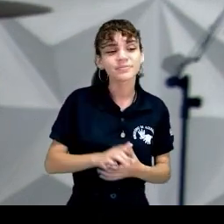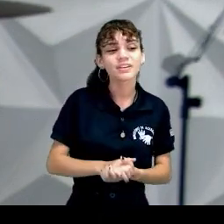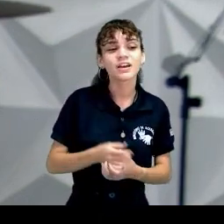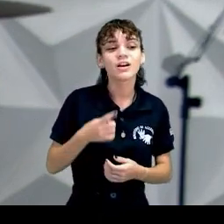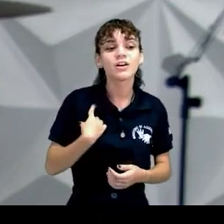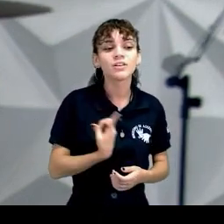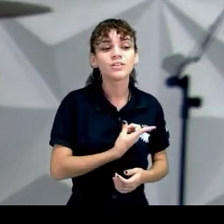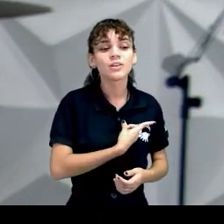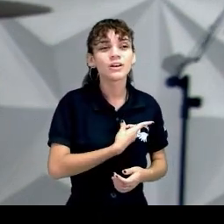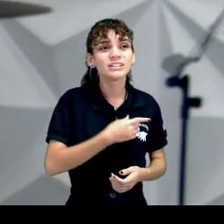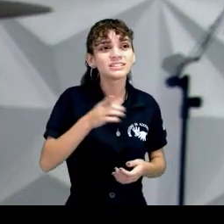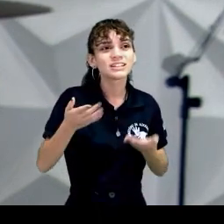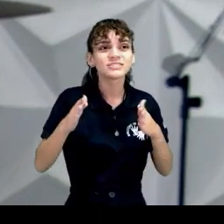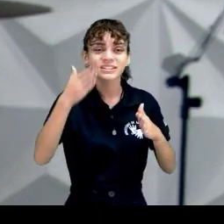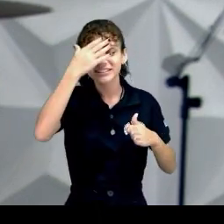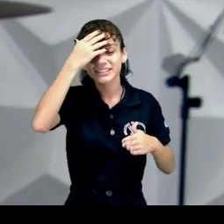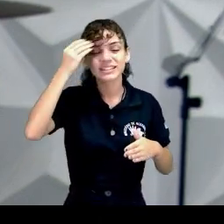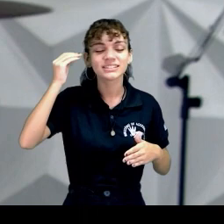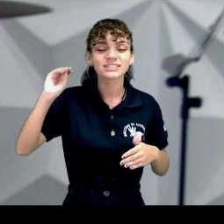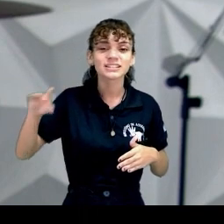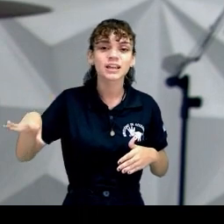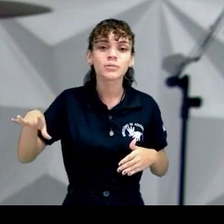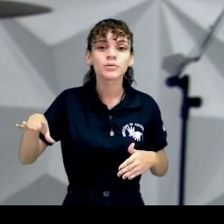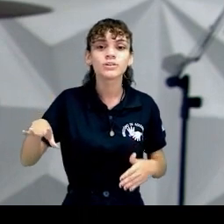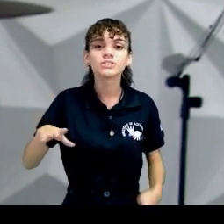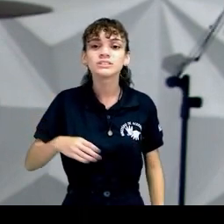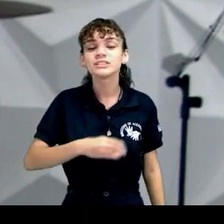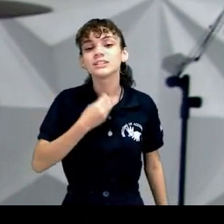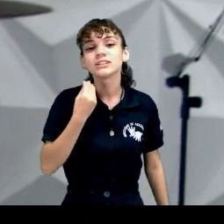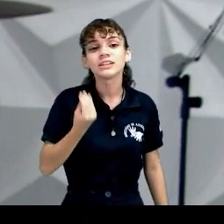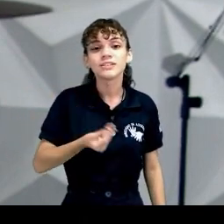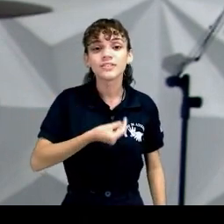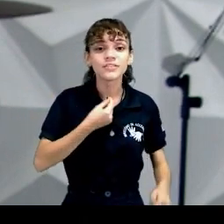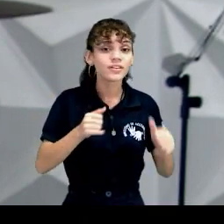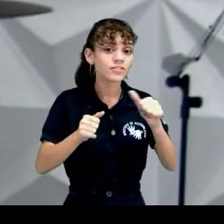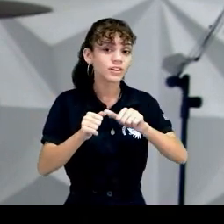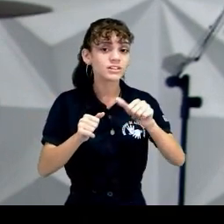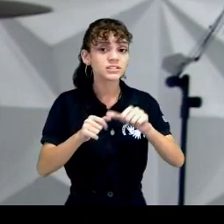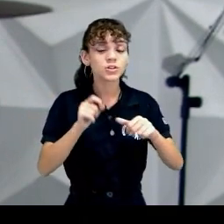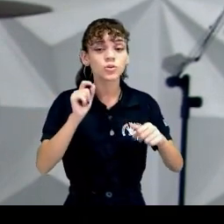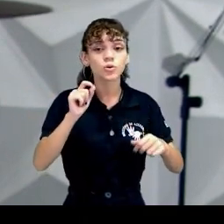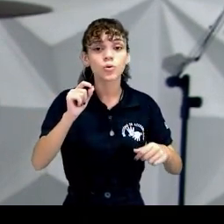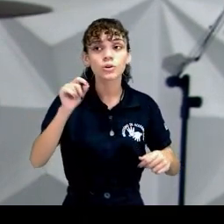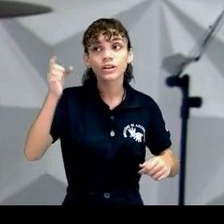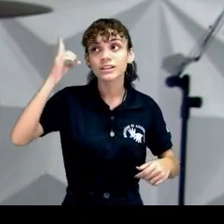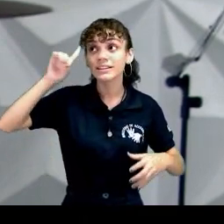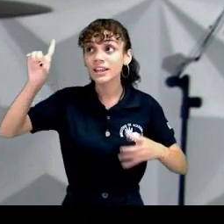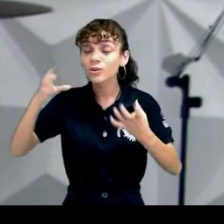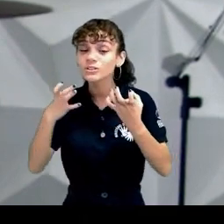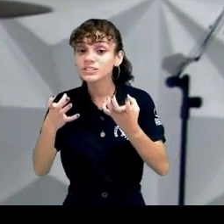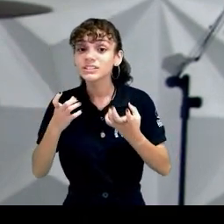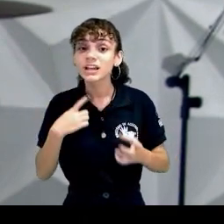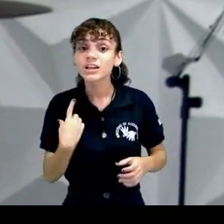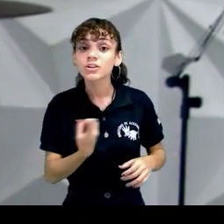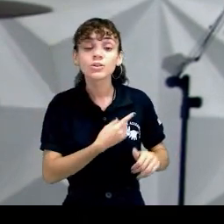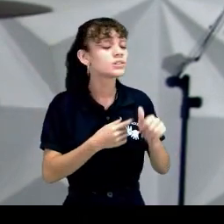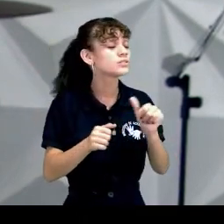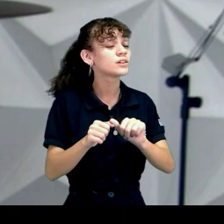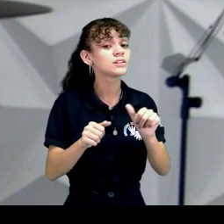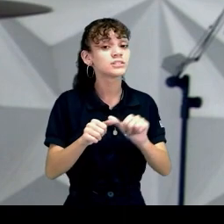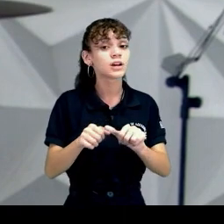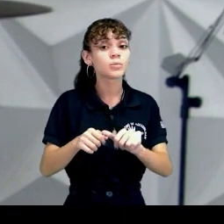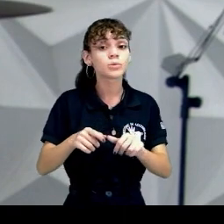atitude imediata de gratidão, de busca, voltar para agradecer. Não é sobre a